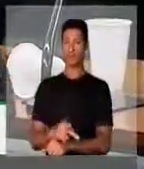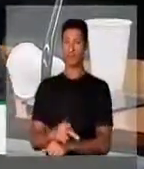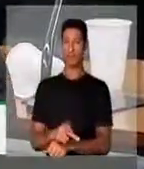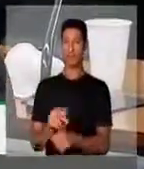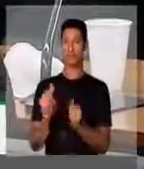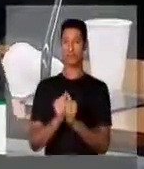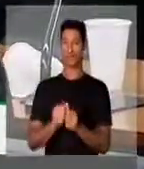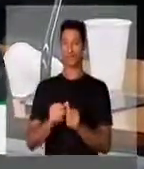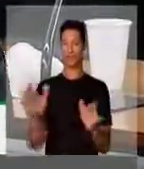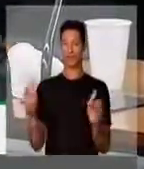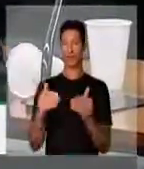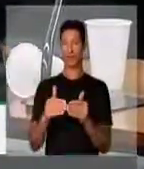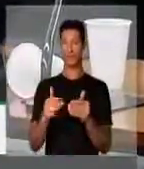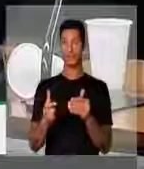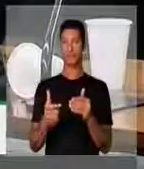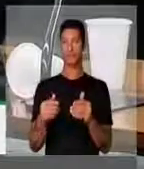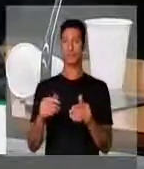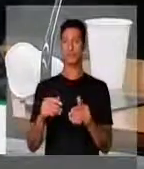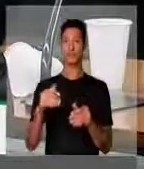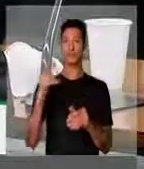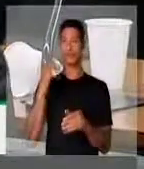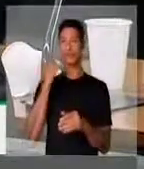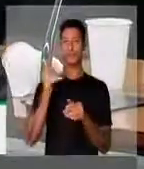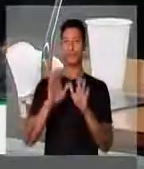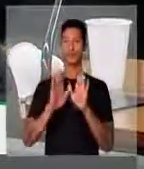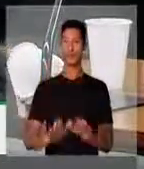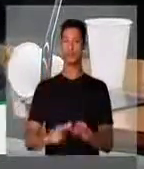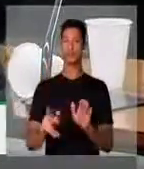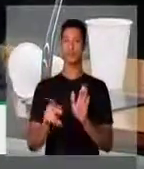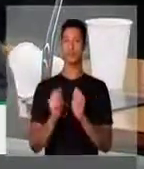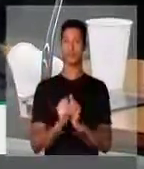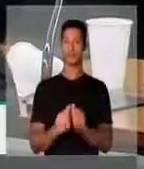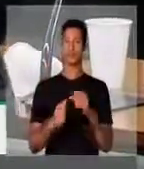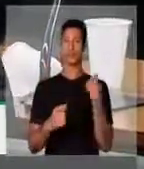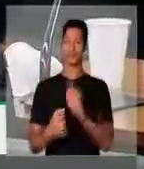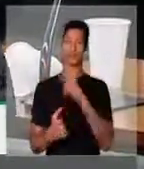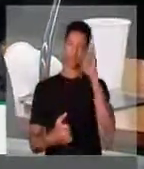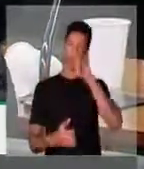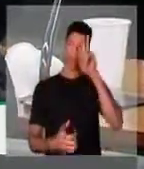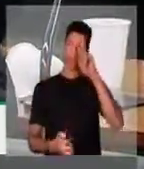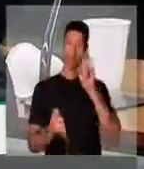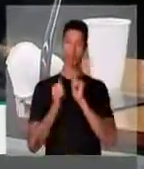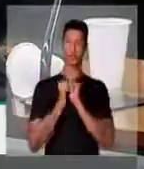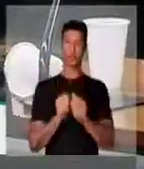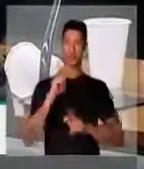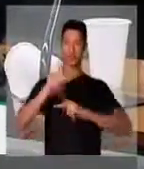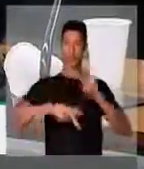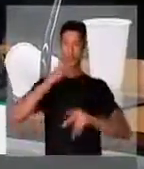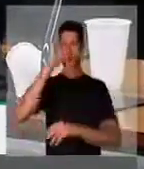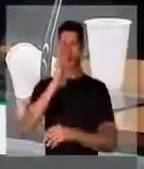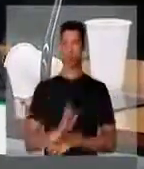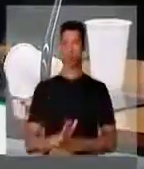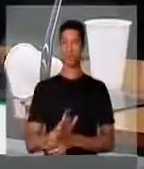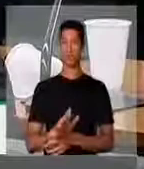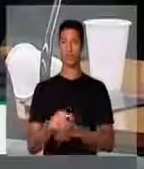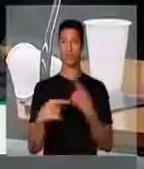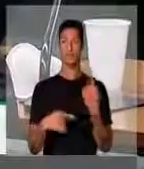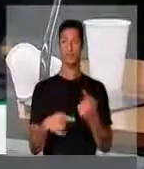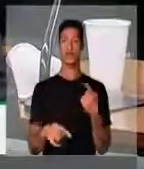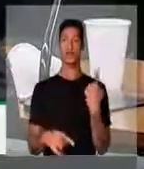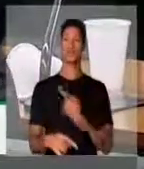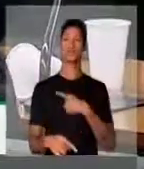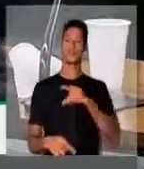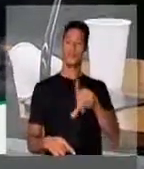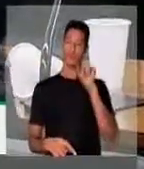previdenciária, com o fechamento de questão, para ficar ao lado da nossa história e ao lado do povo brasileiro, porque nós temos